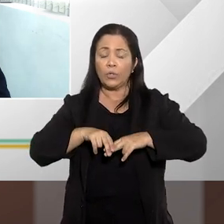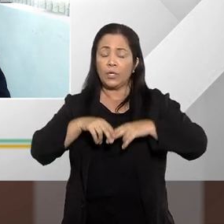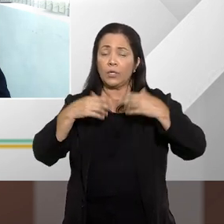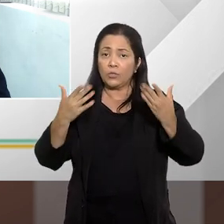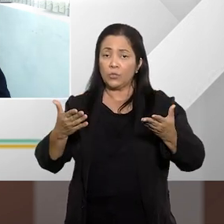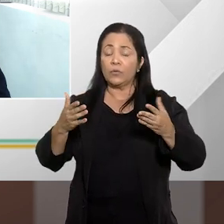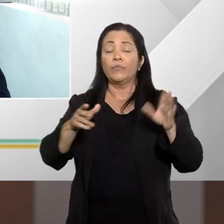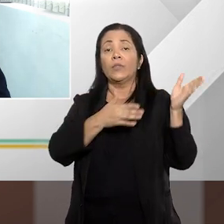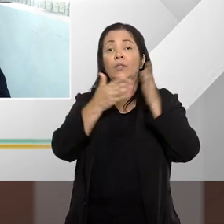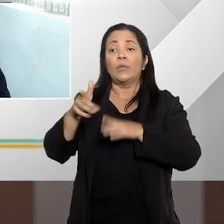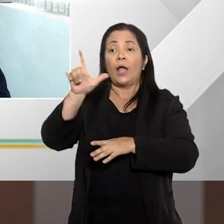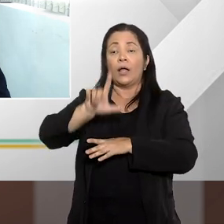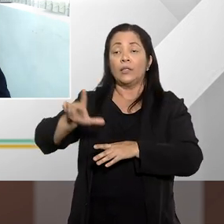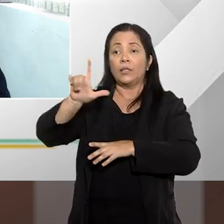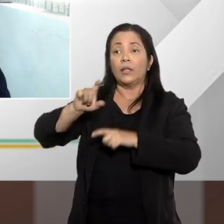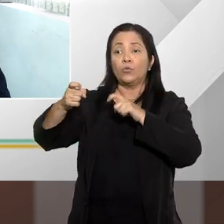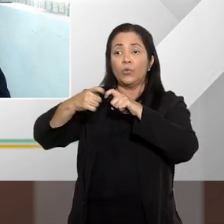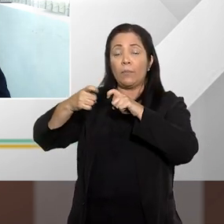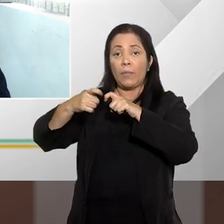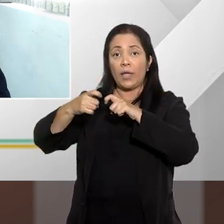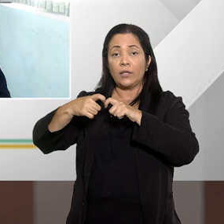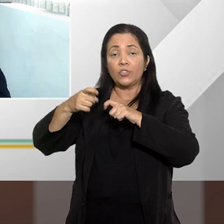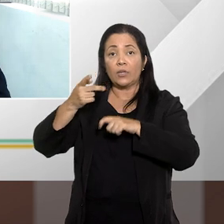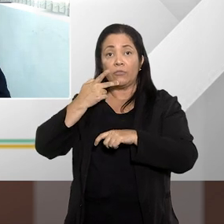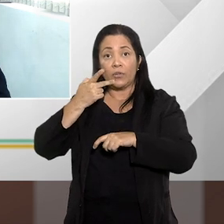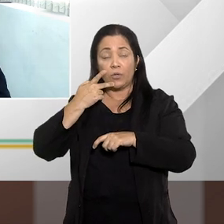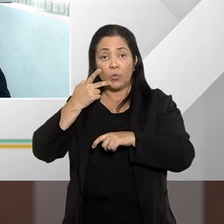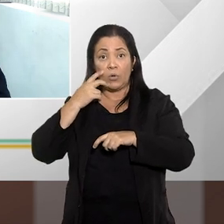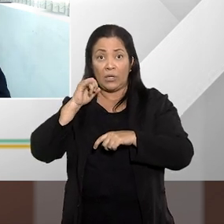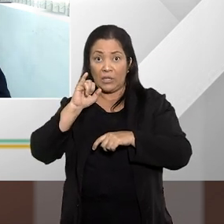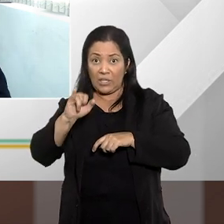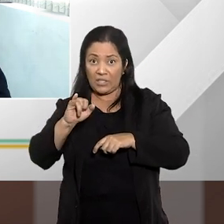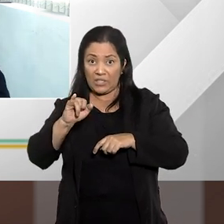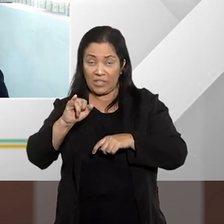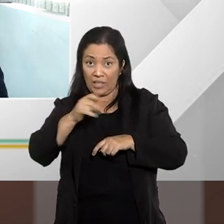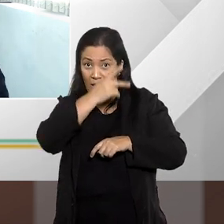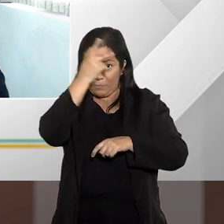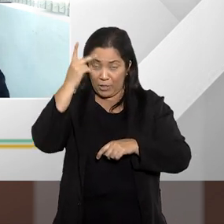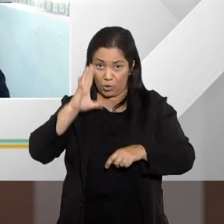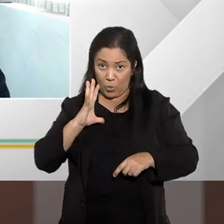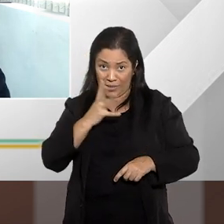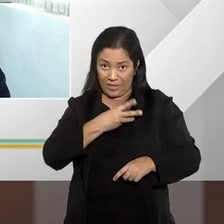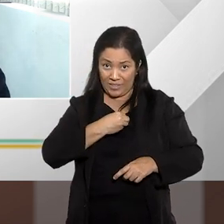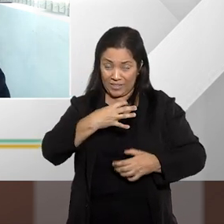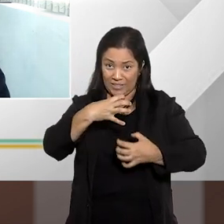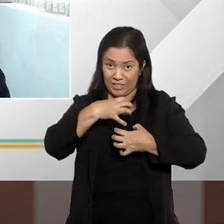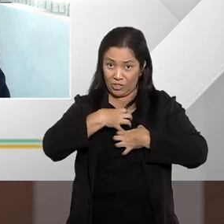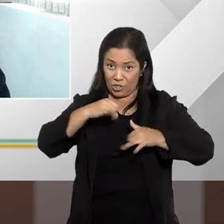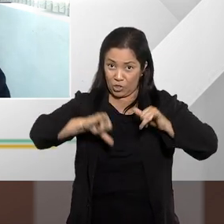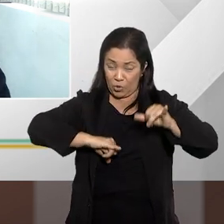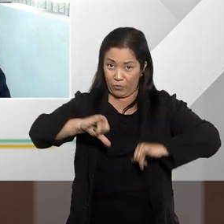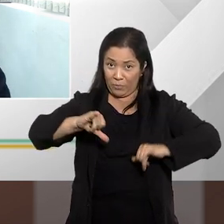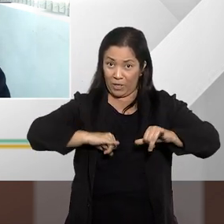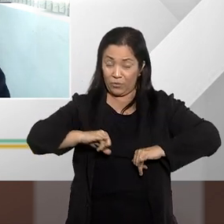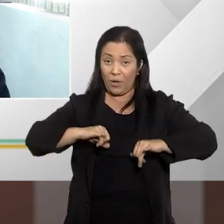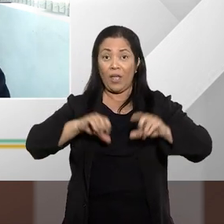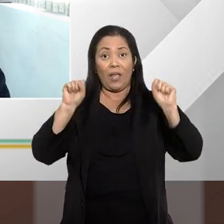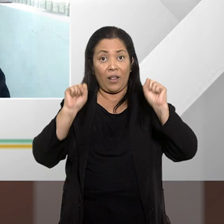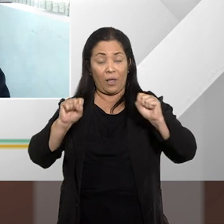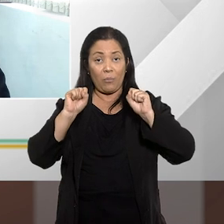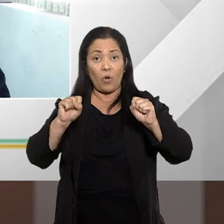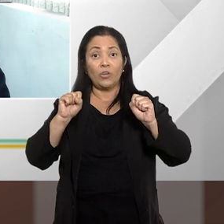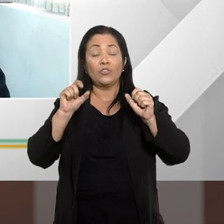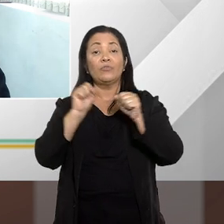médica, também pode levar a pessoa a praticar tentativas de automutilação e até mesmo de autoextermínio, fecha